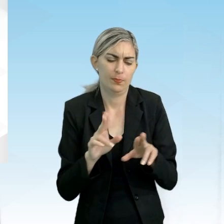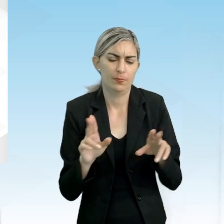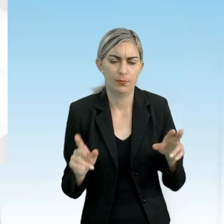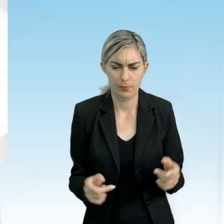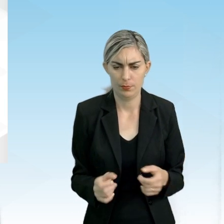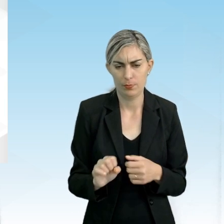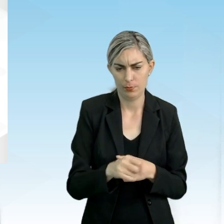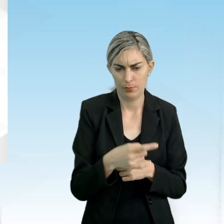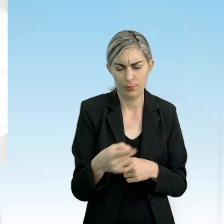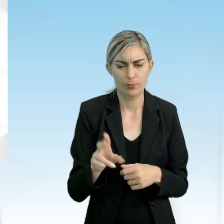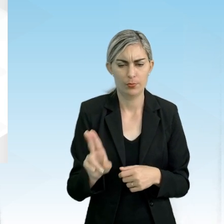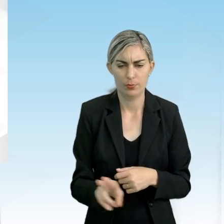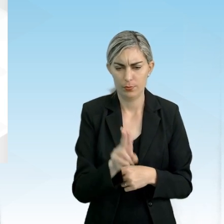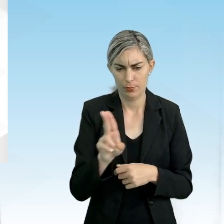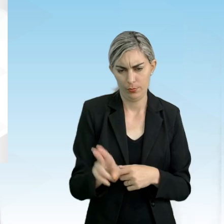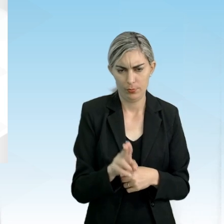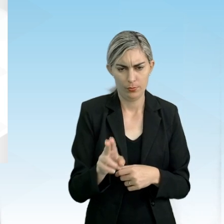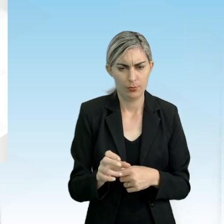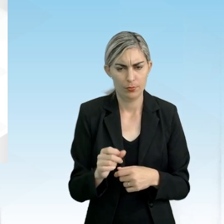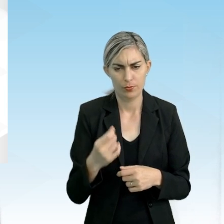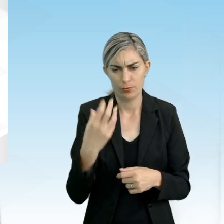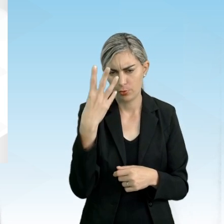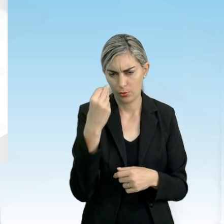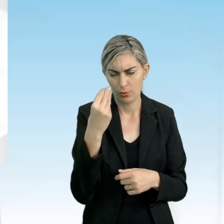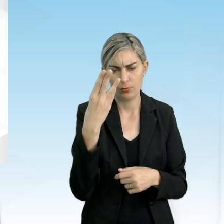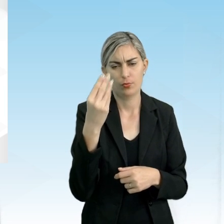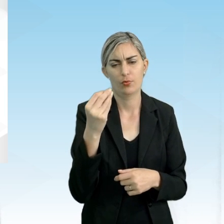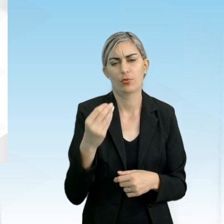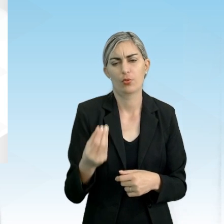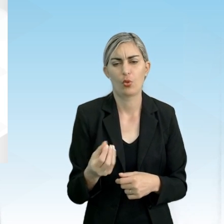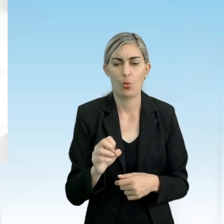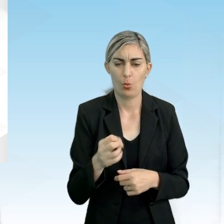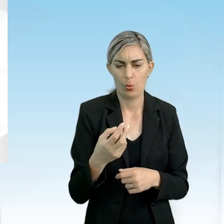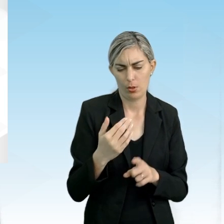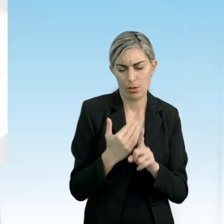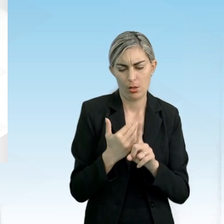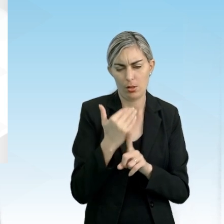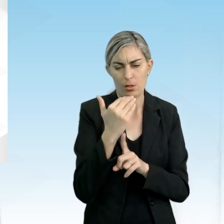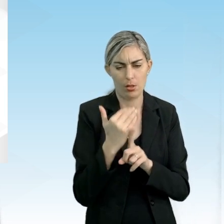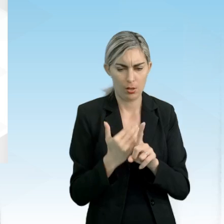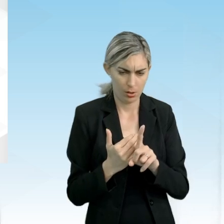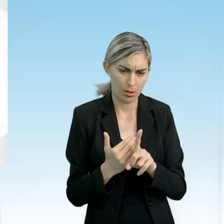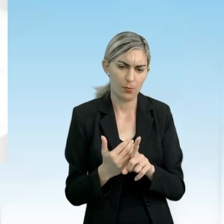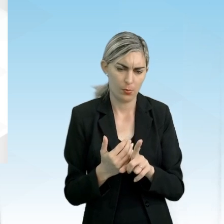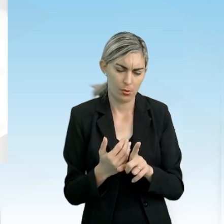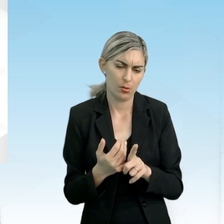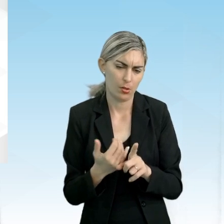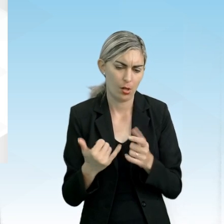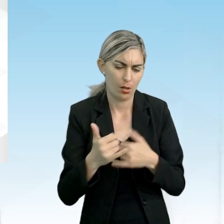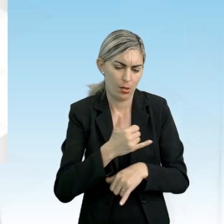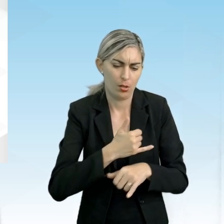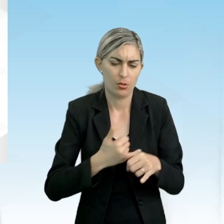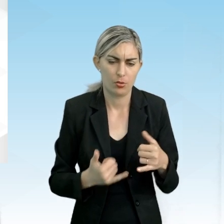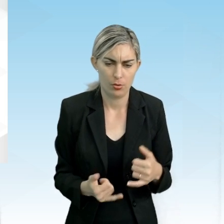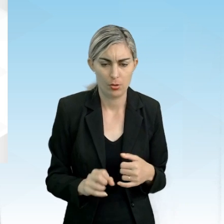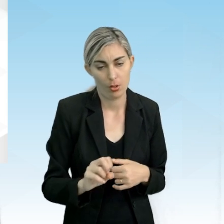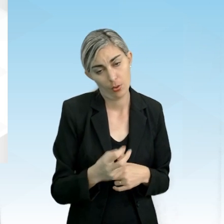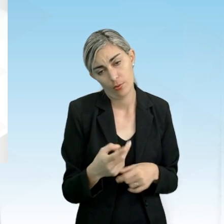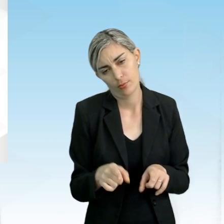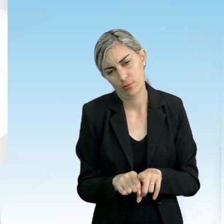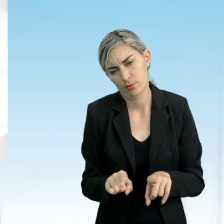quando são utilizadas de modo fotovoltaico ou térmico gerando energia elétrica ou também